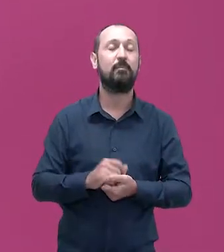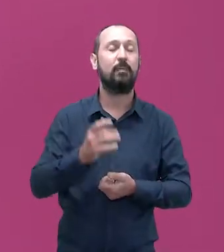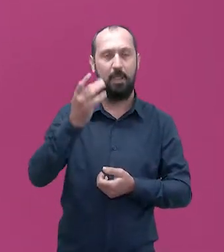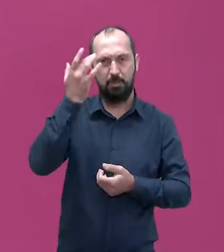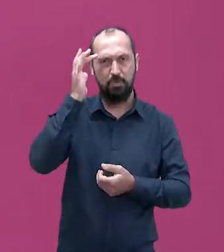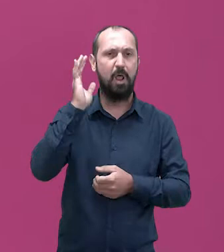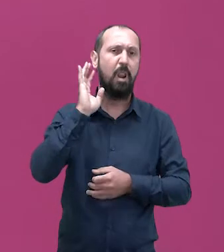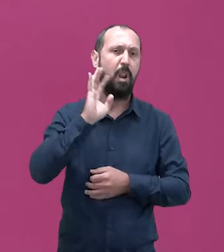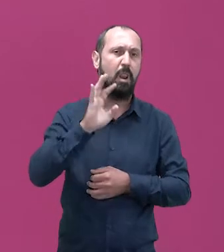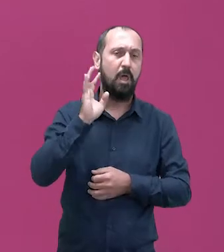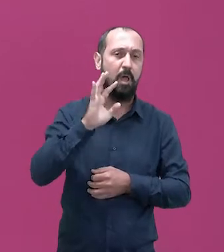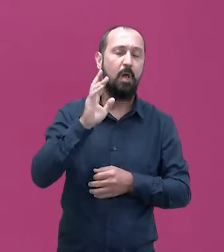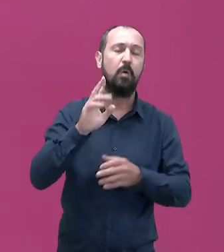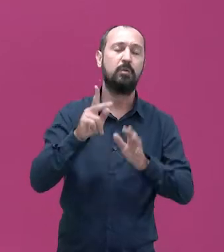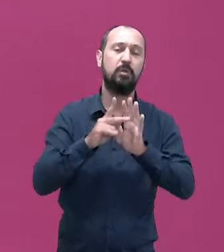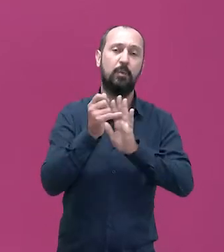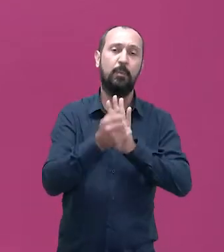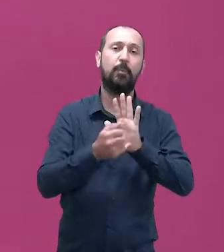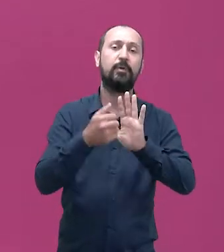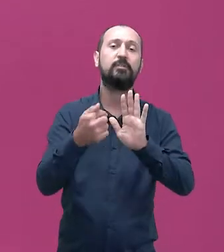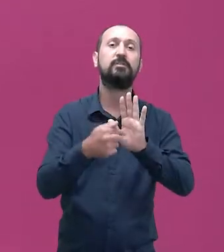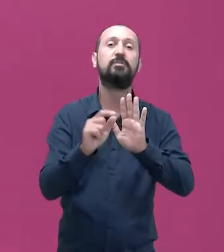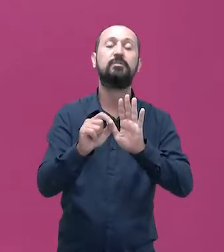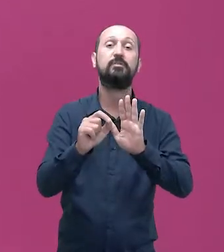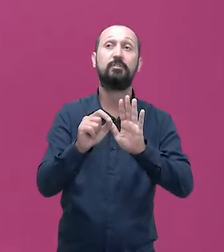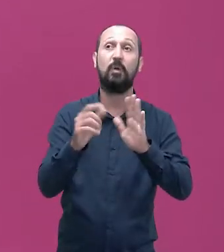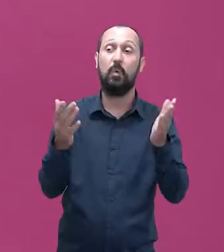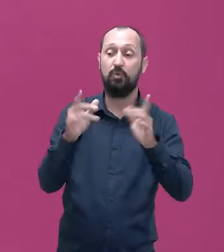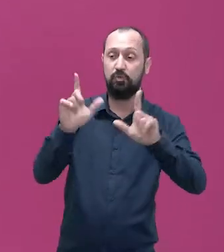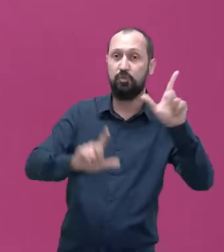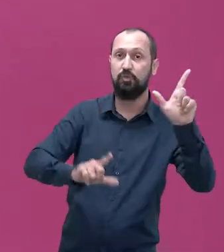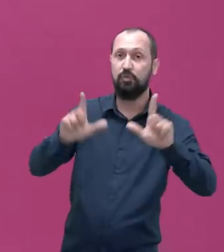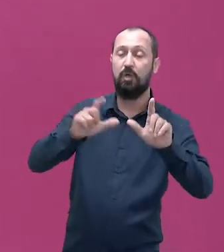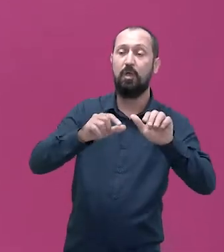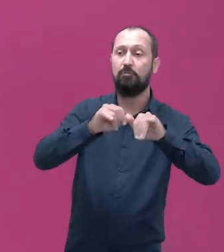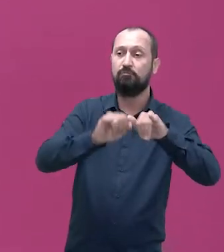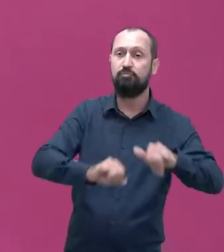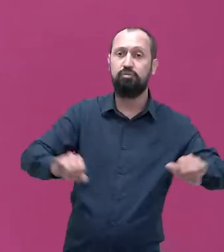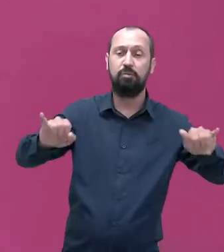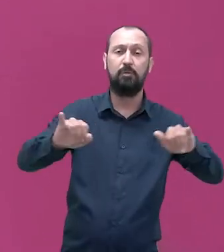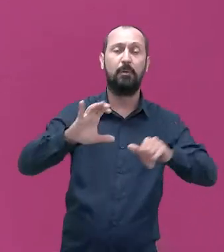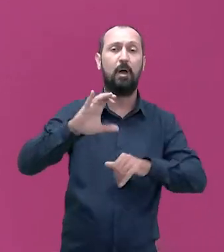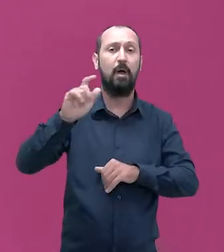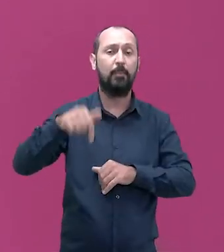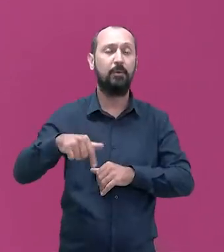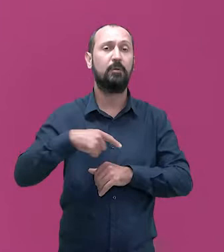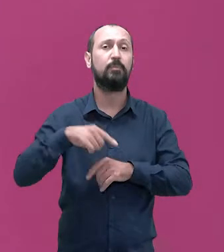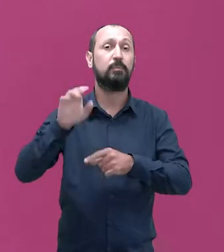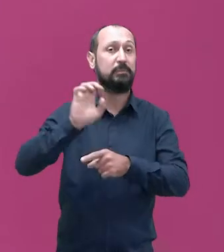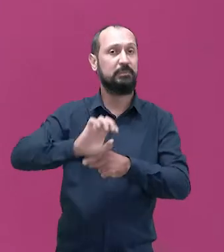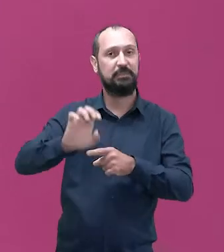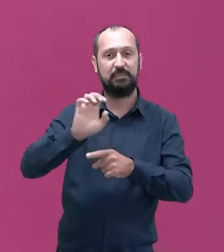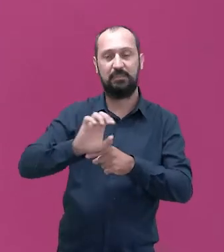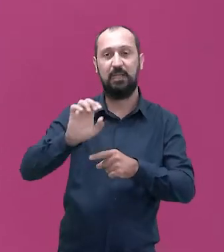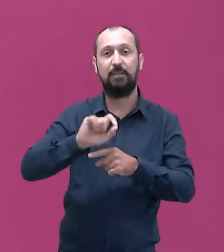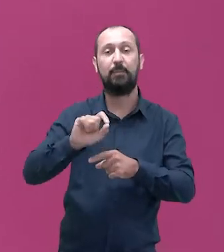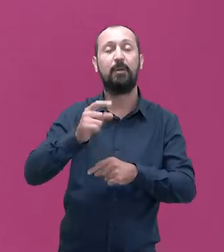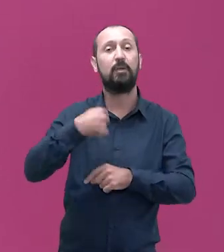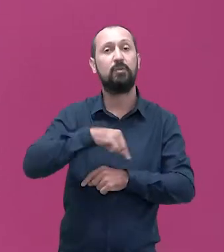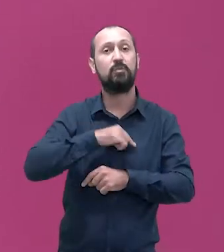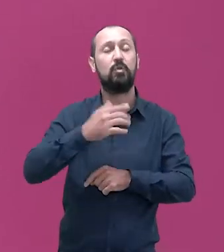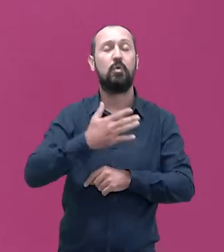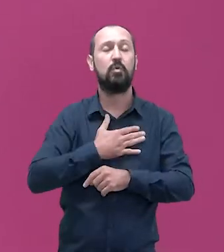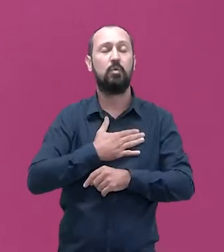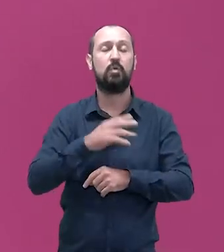muito legal esse programa, de suma importância para toda Campo Grandense, para o nosso estado, para que